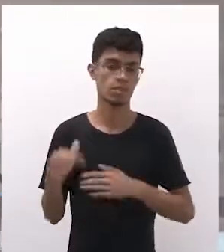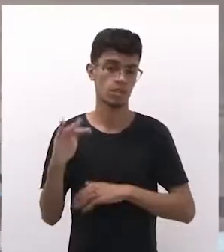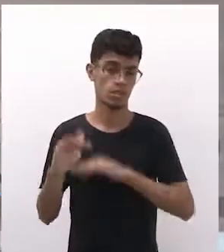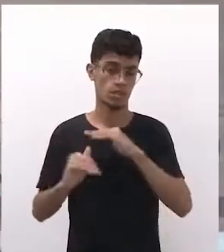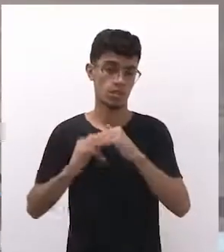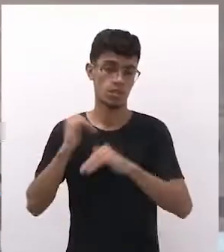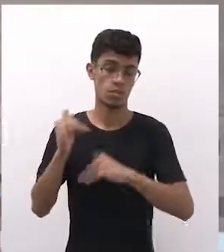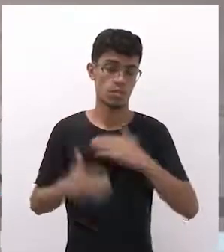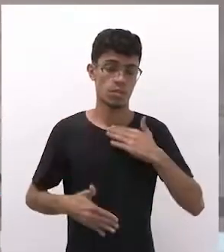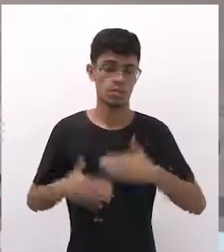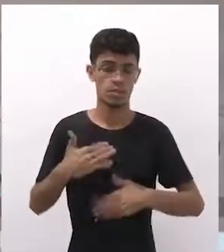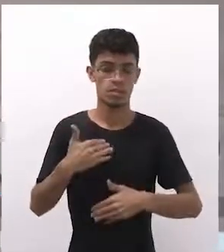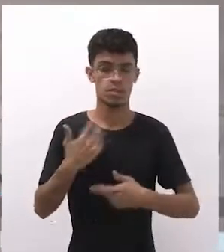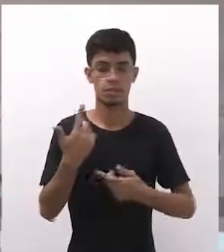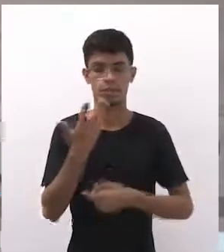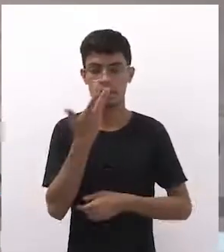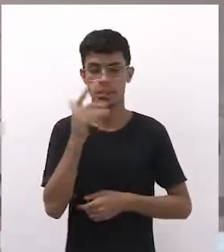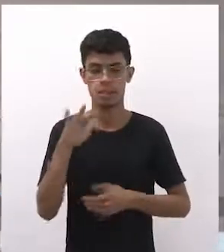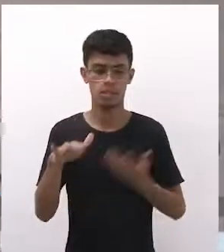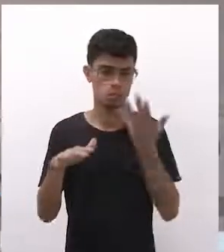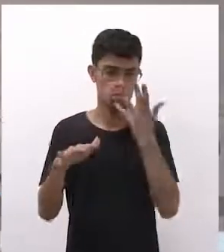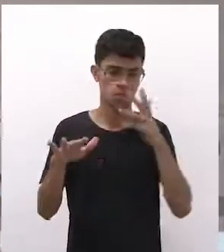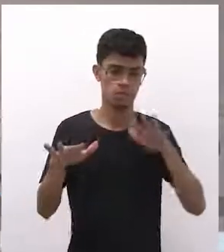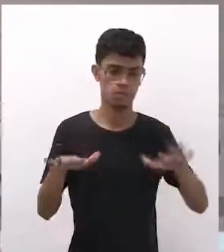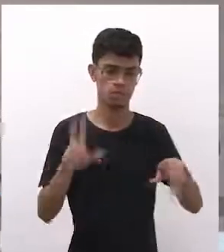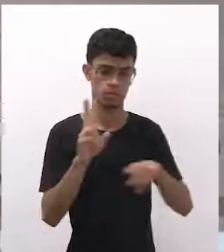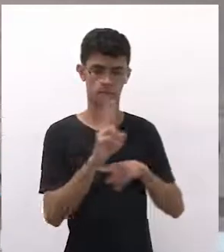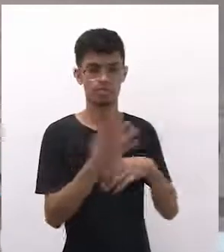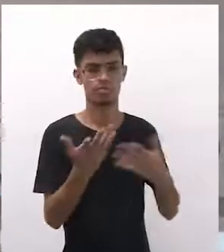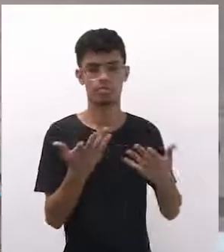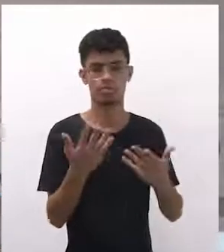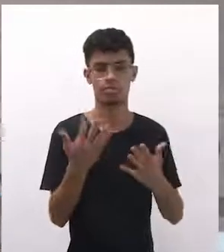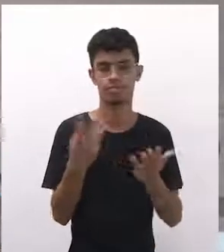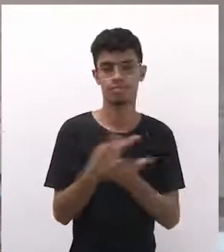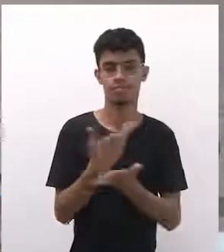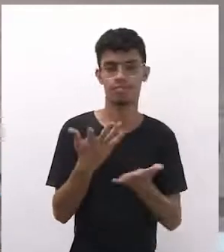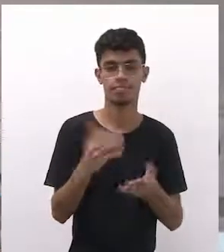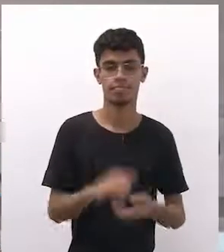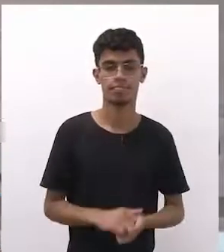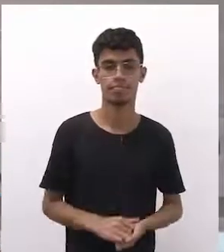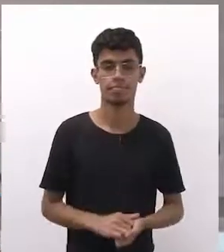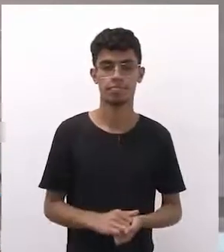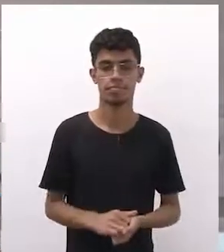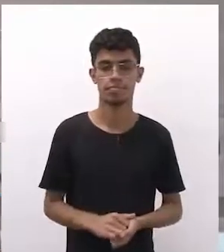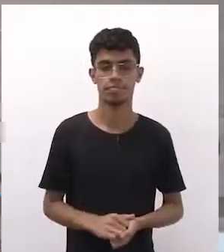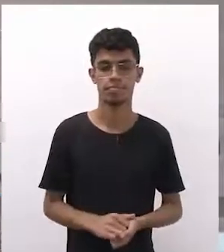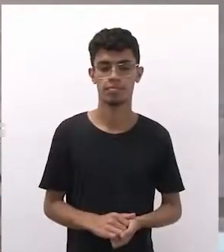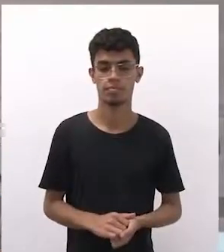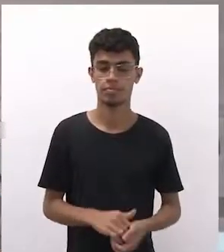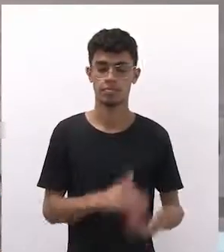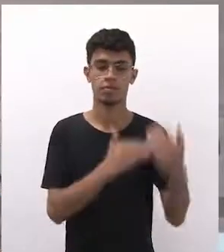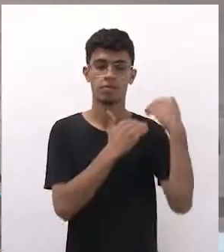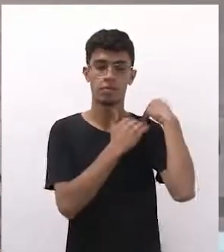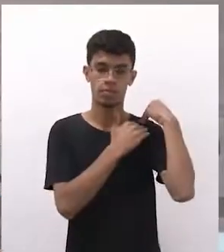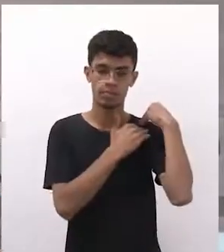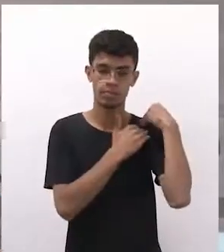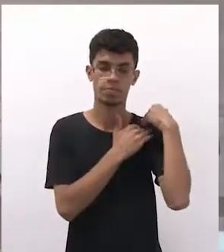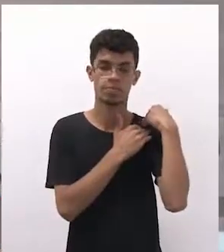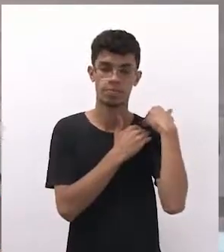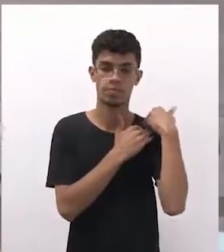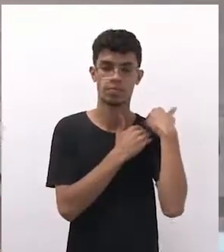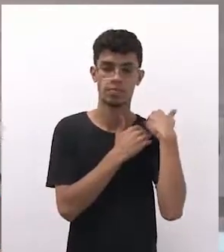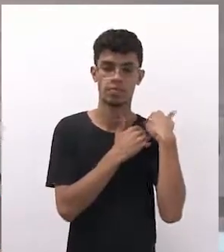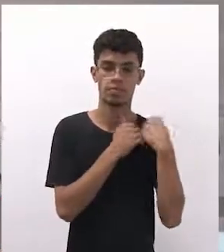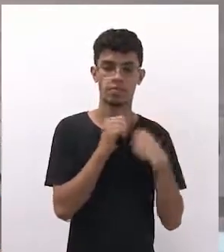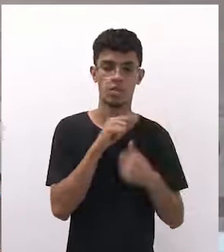né? Porque cuidar de outra criança vocês sabem bem, né? Profissionais de educação, é uma grande responsabilidade. E o